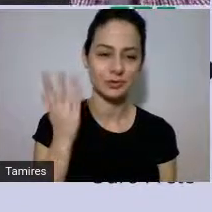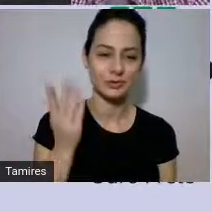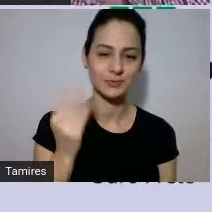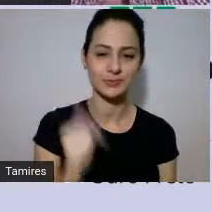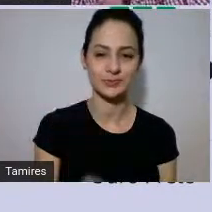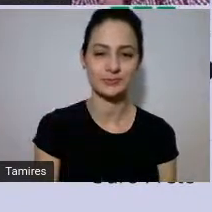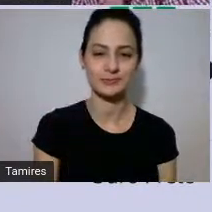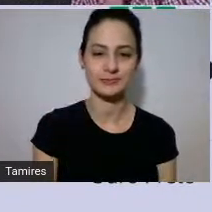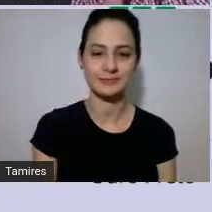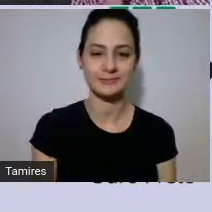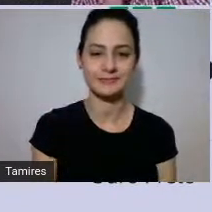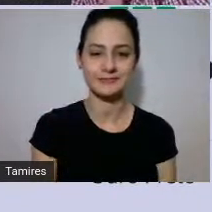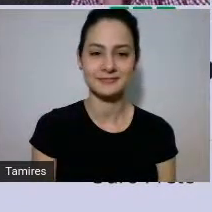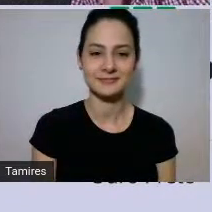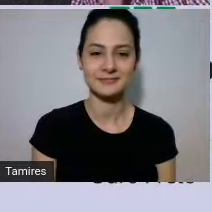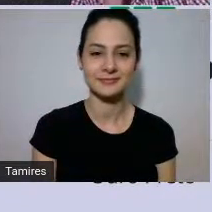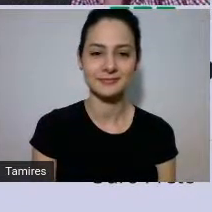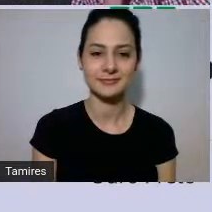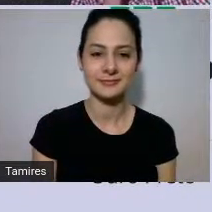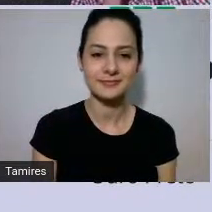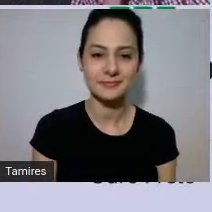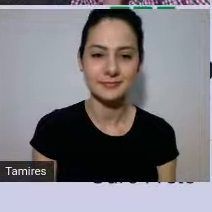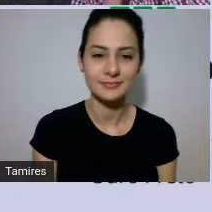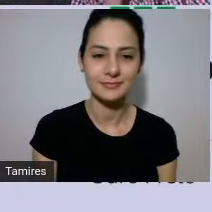Pode passar.